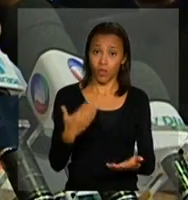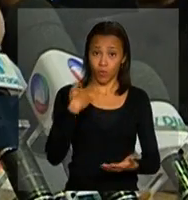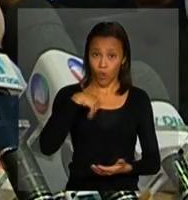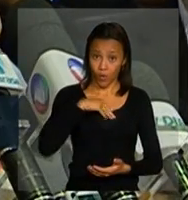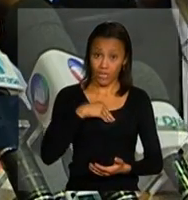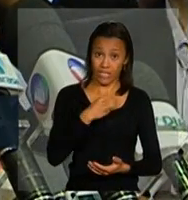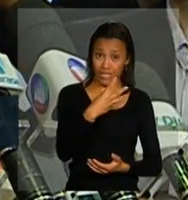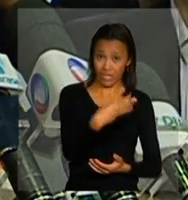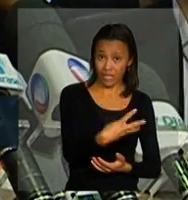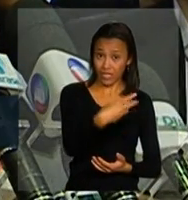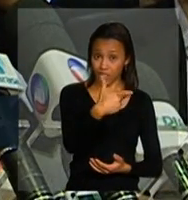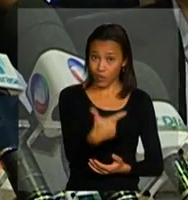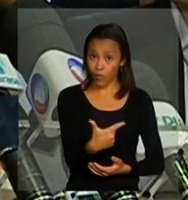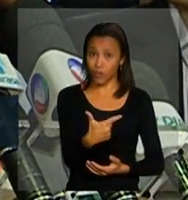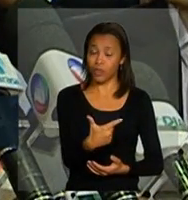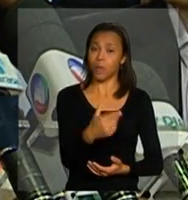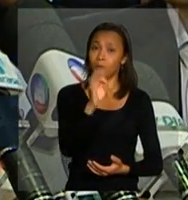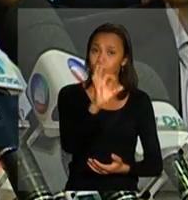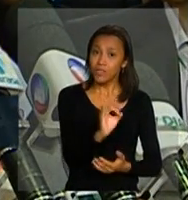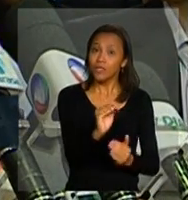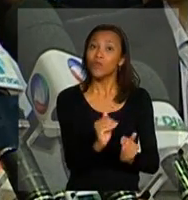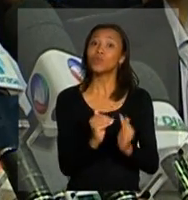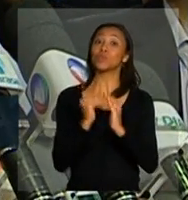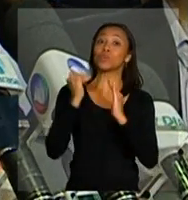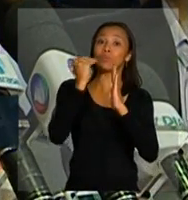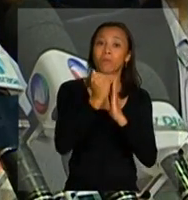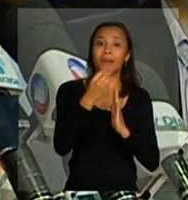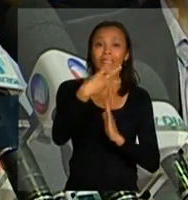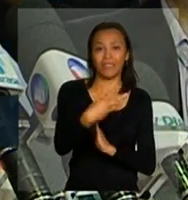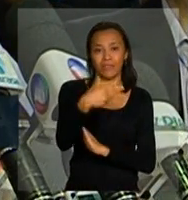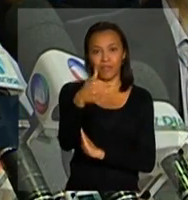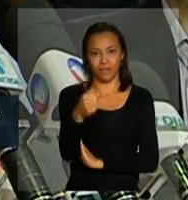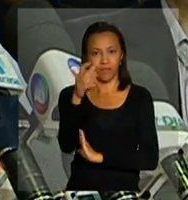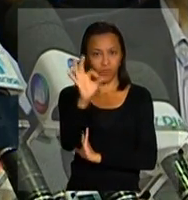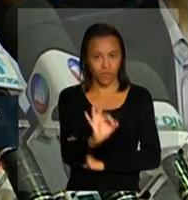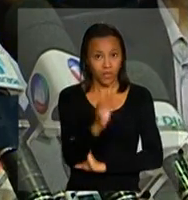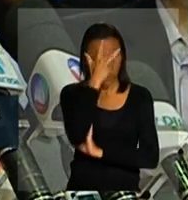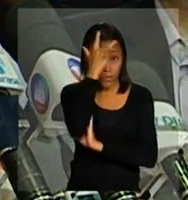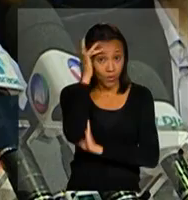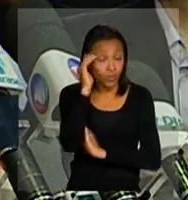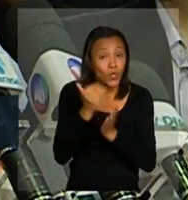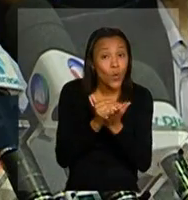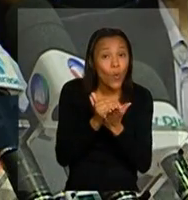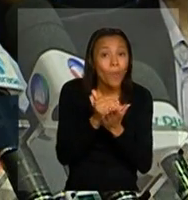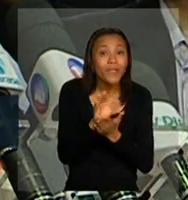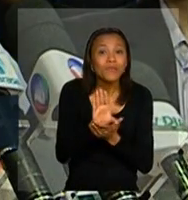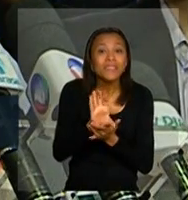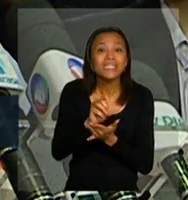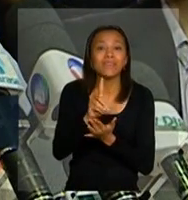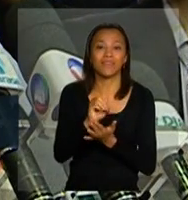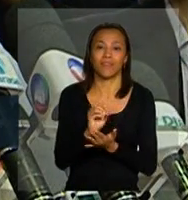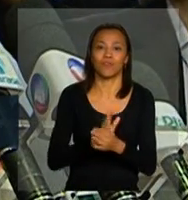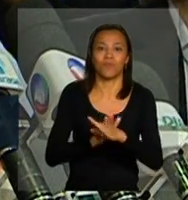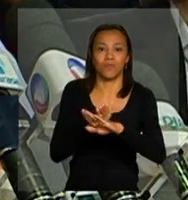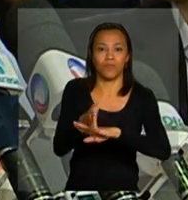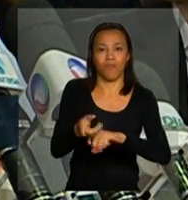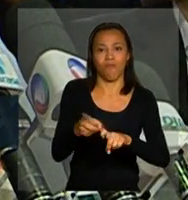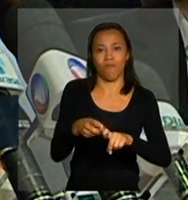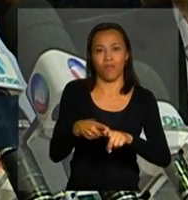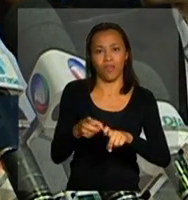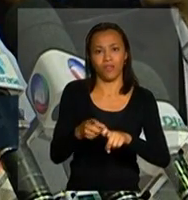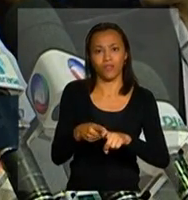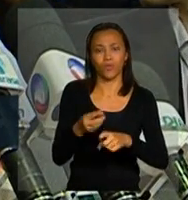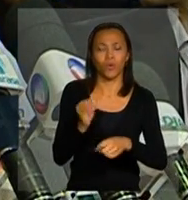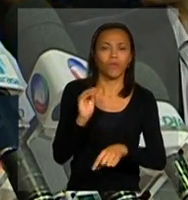de 32% para 37% das pessoas que começam precocemente o tratamento